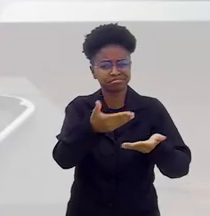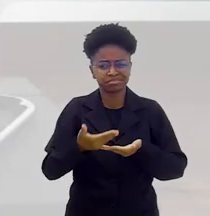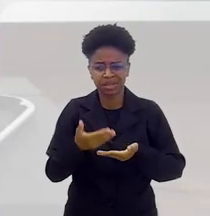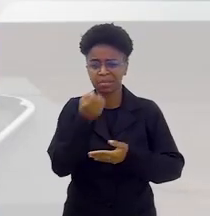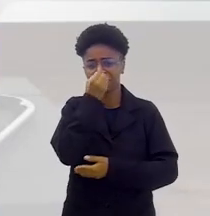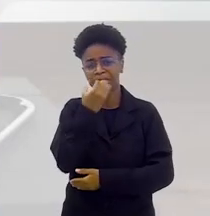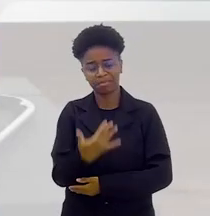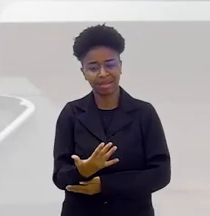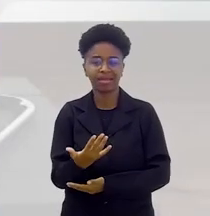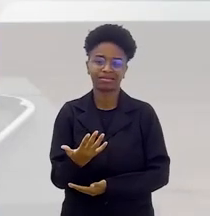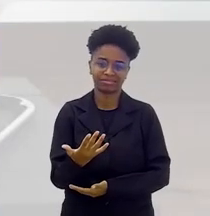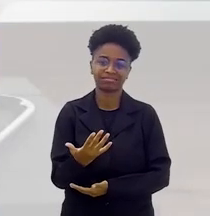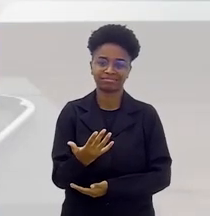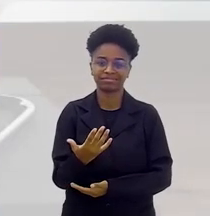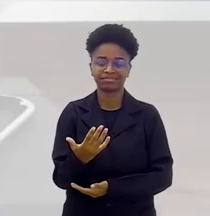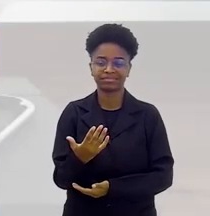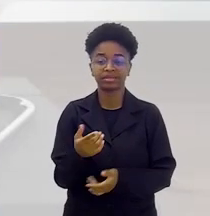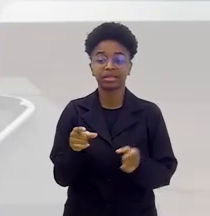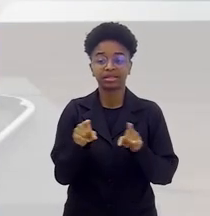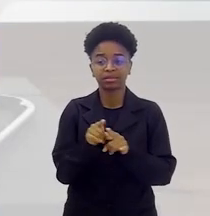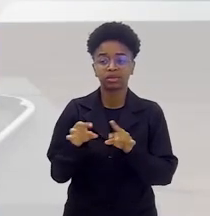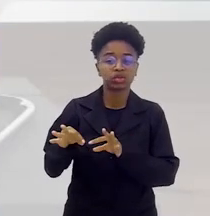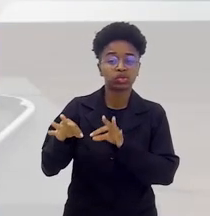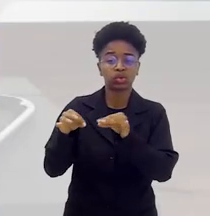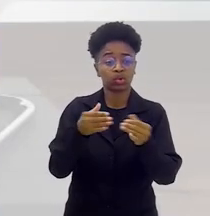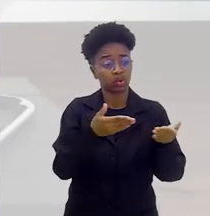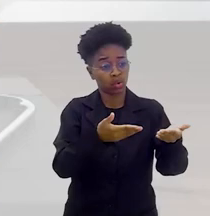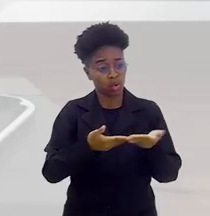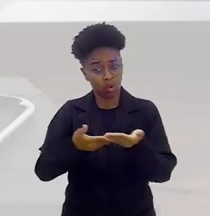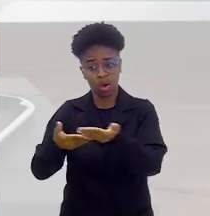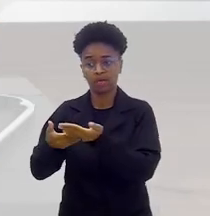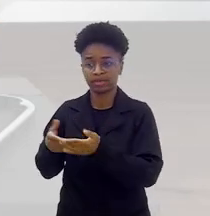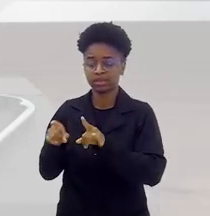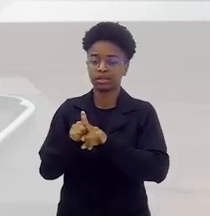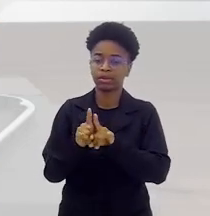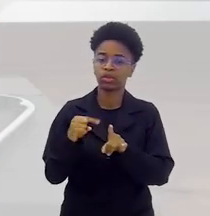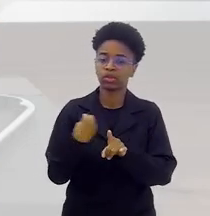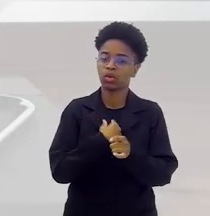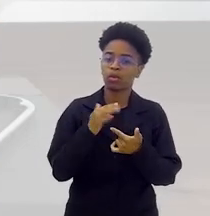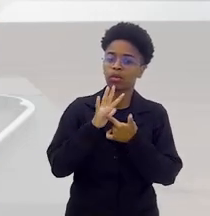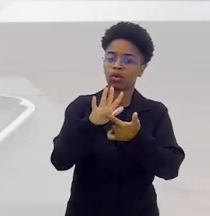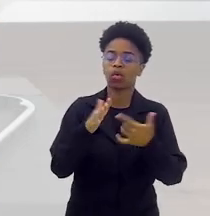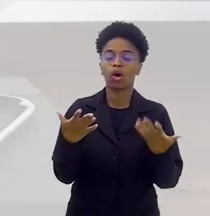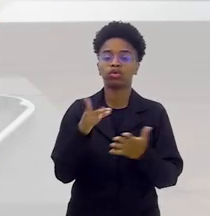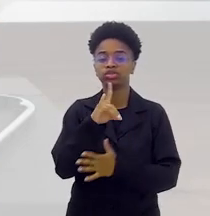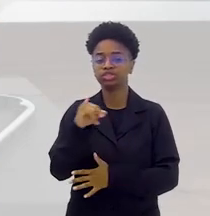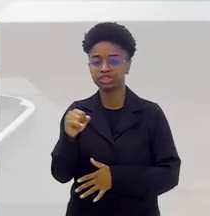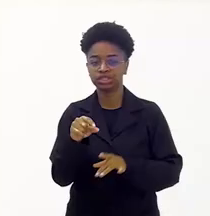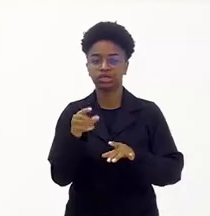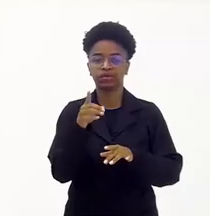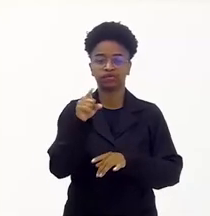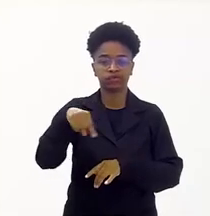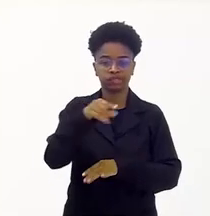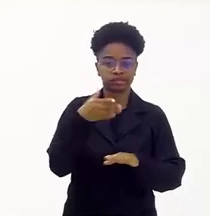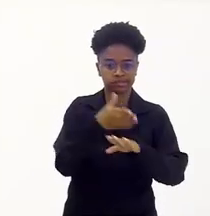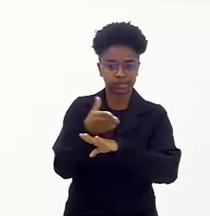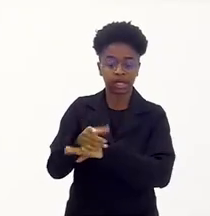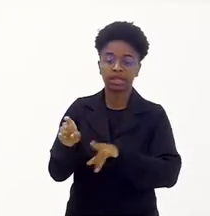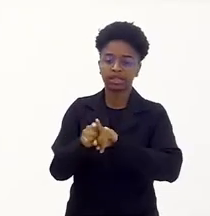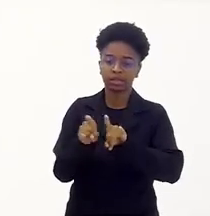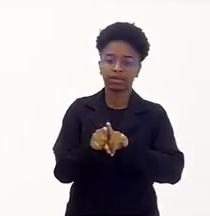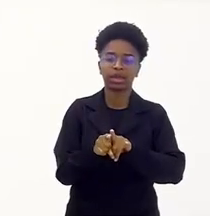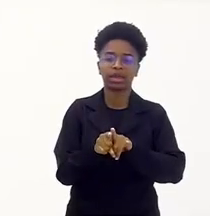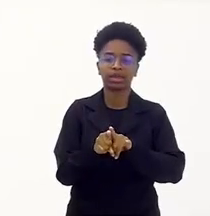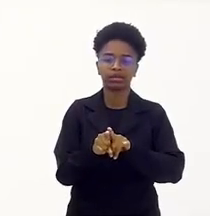bem recebido. E, enfim, e todos já estão convidados. Nós vamos passar aí a data para vocês irem lá. E também o público, nós